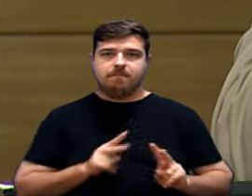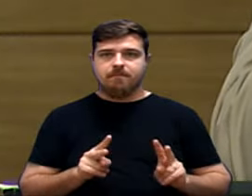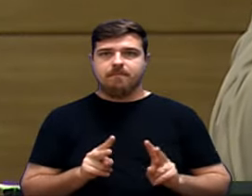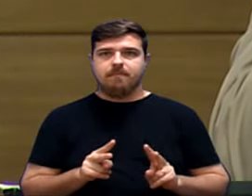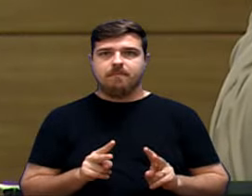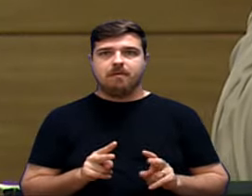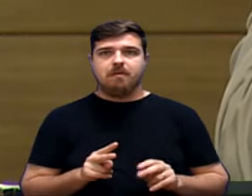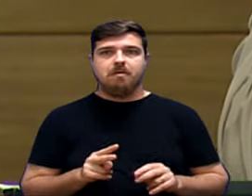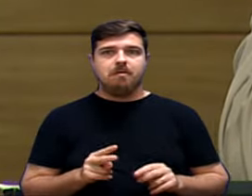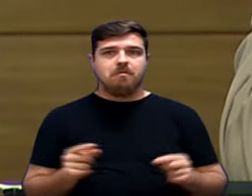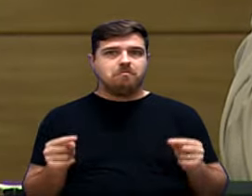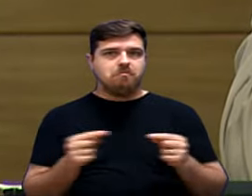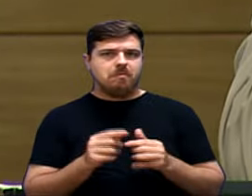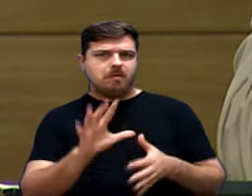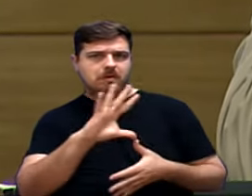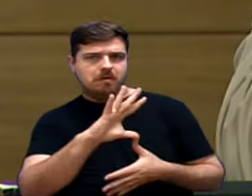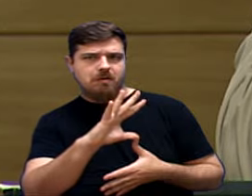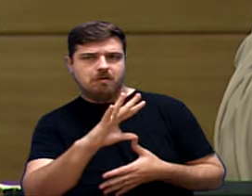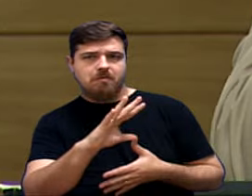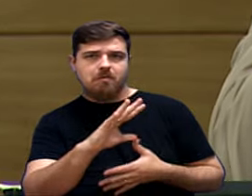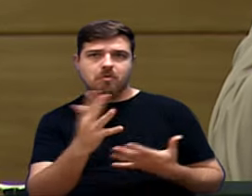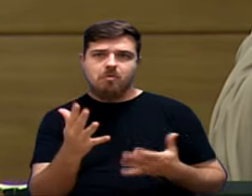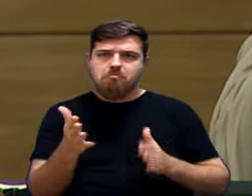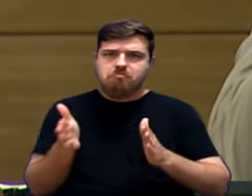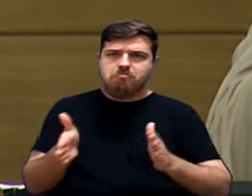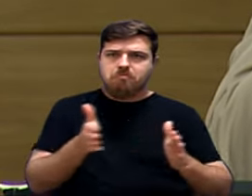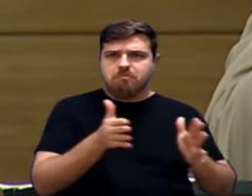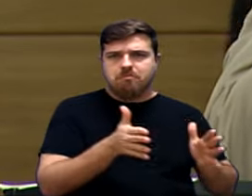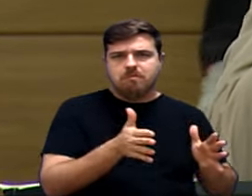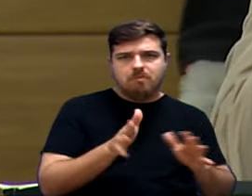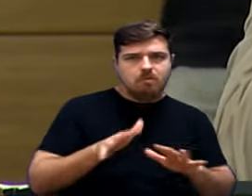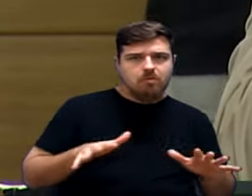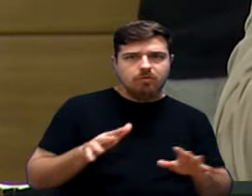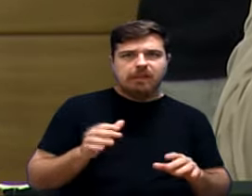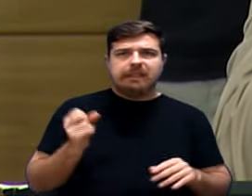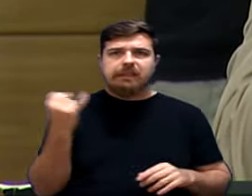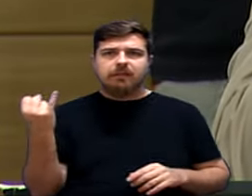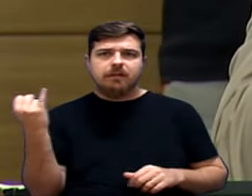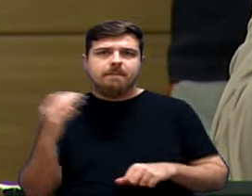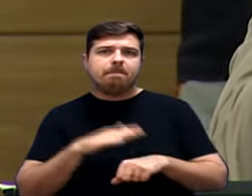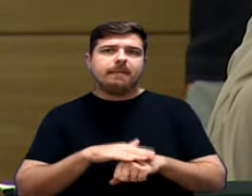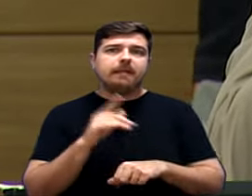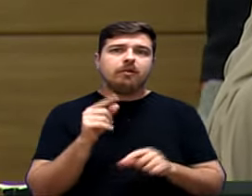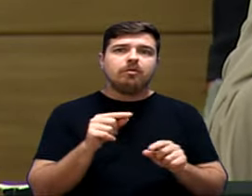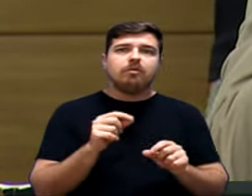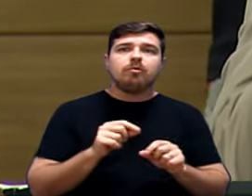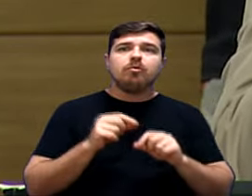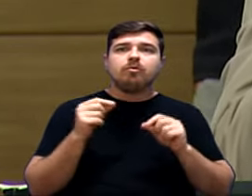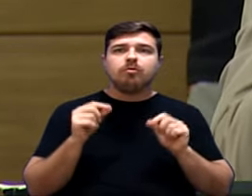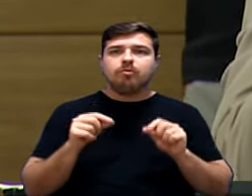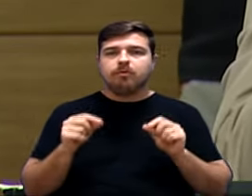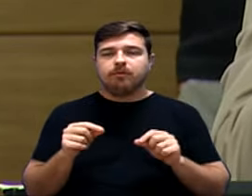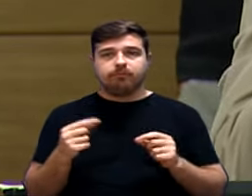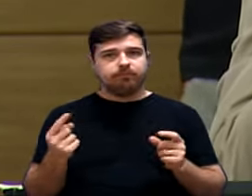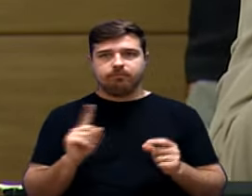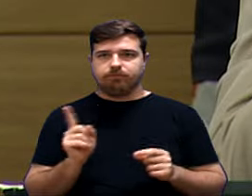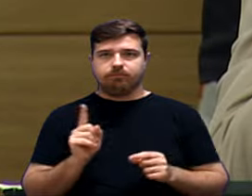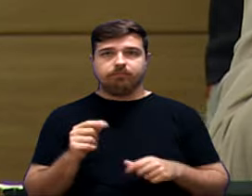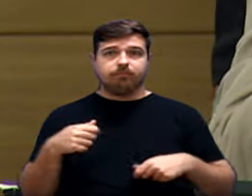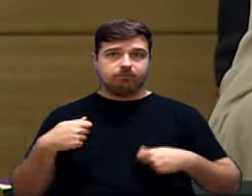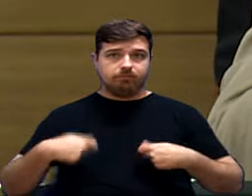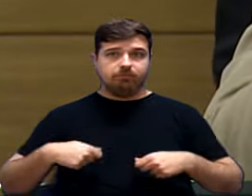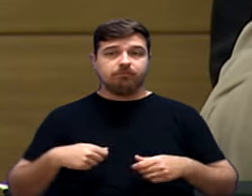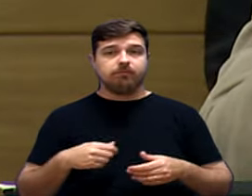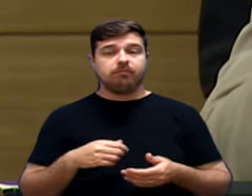vale mais macrozoneamento zoneamento né eles têm que eles têm que se